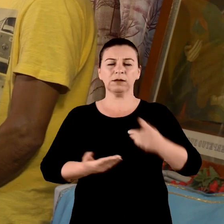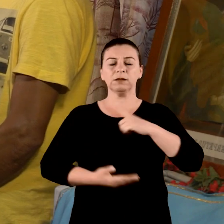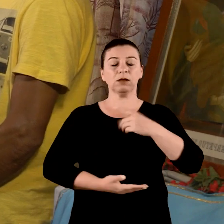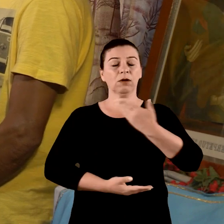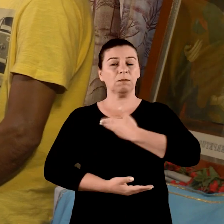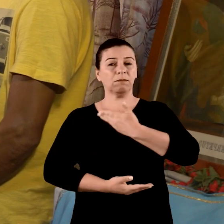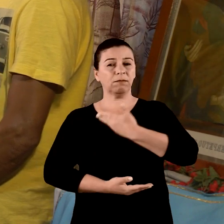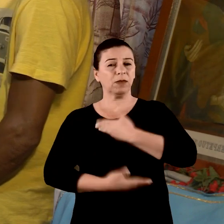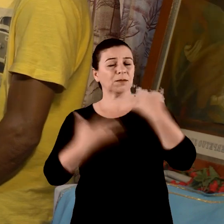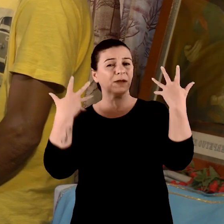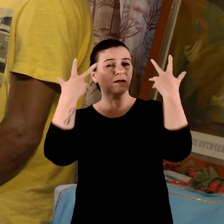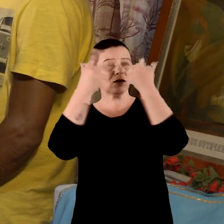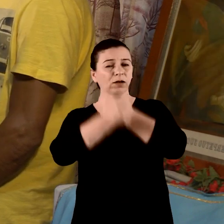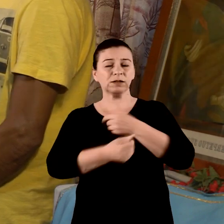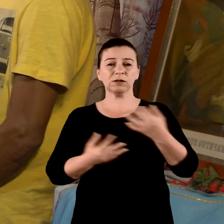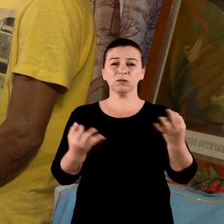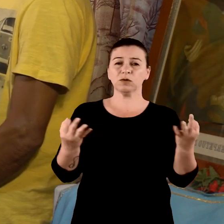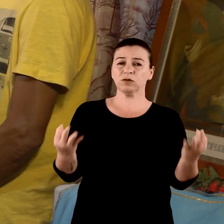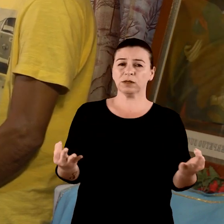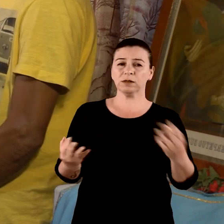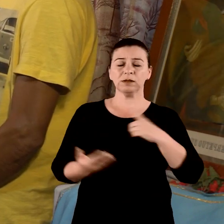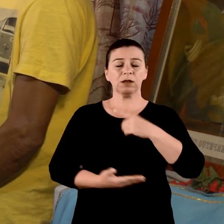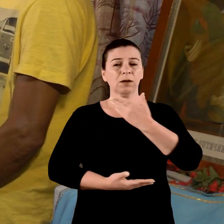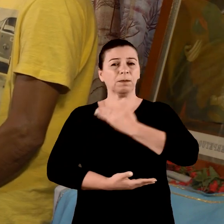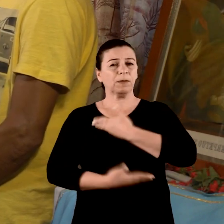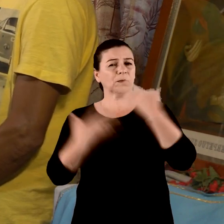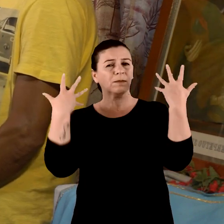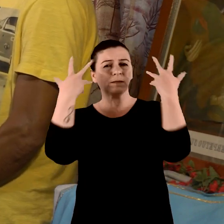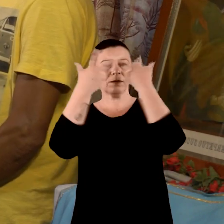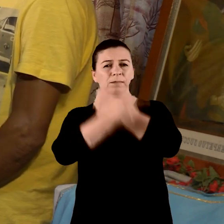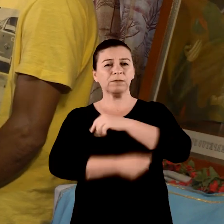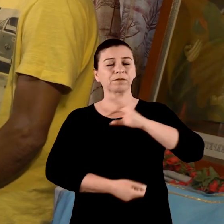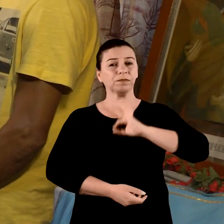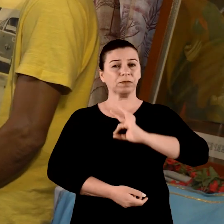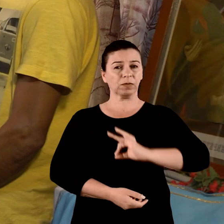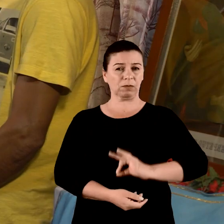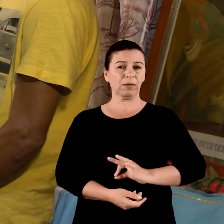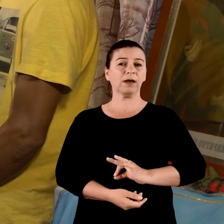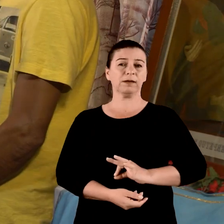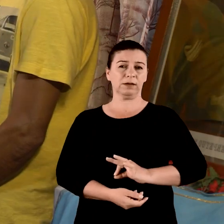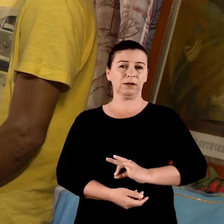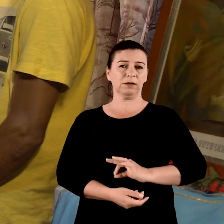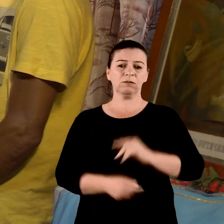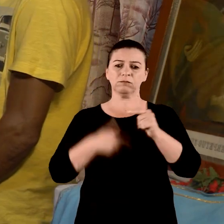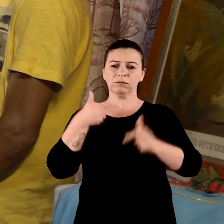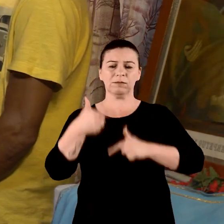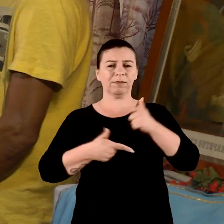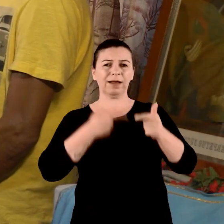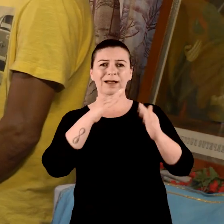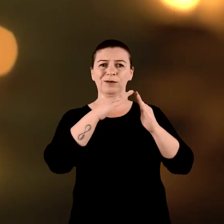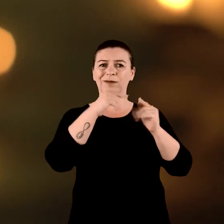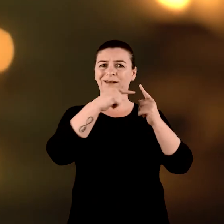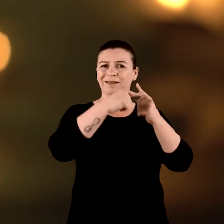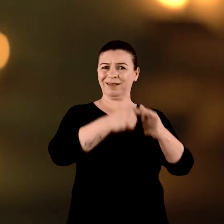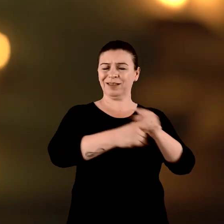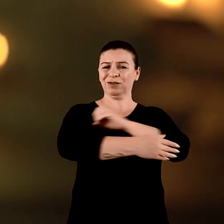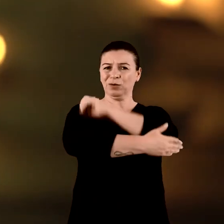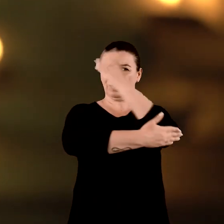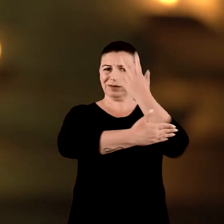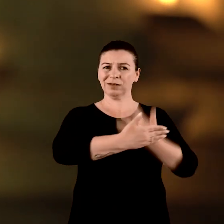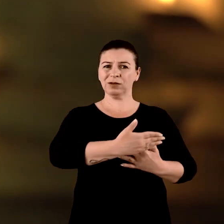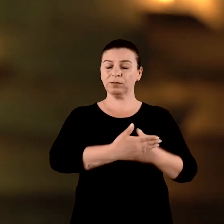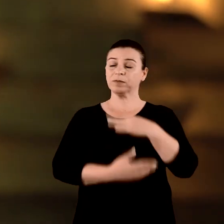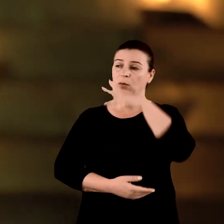amigos maravilhosos que são budistas, eu tenho amigos maravilhosos que são padres. Eu trabalho dentro do Santuário do Rossio.